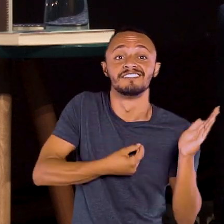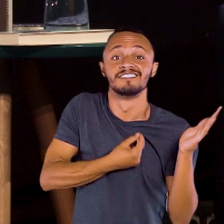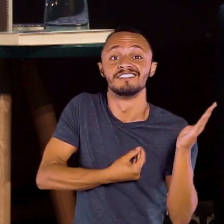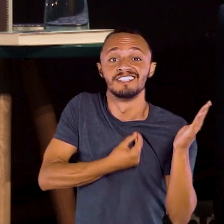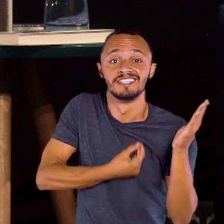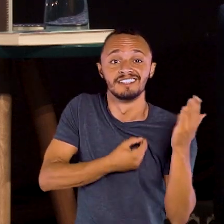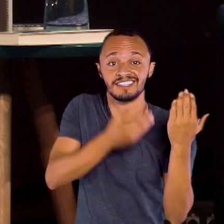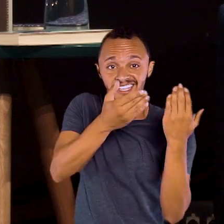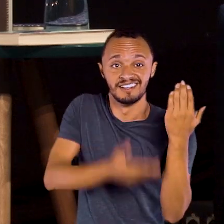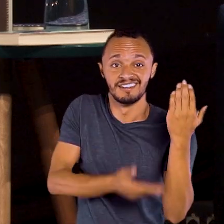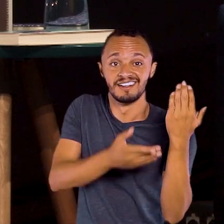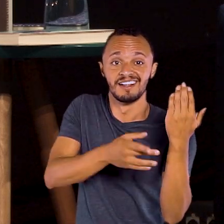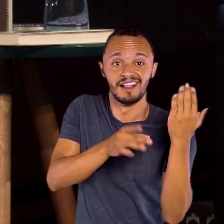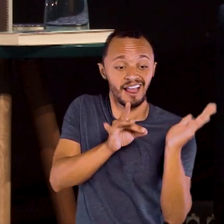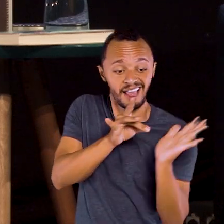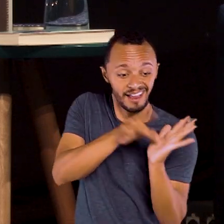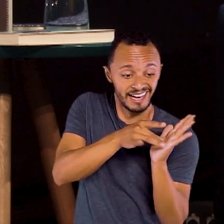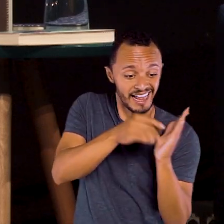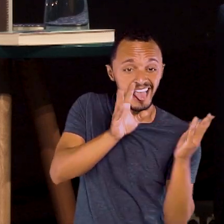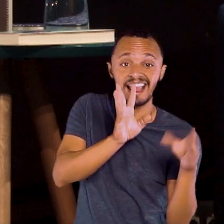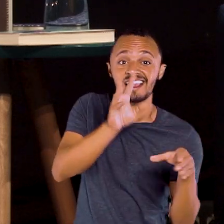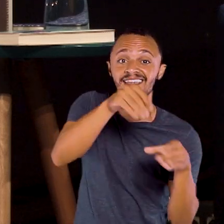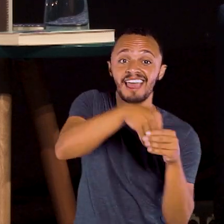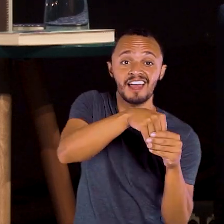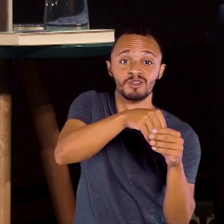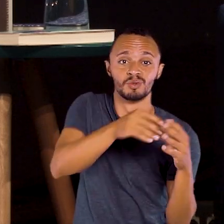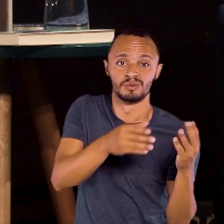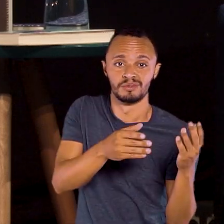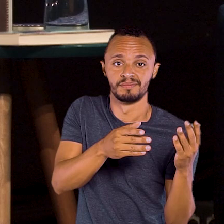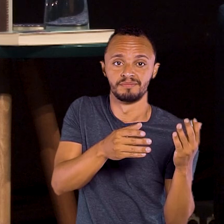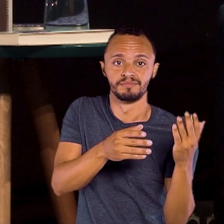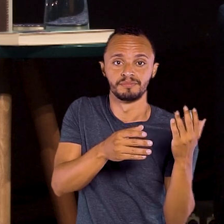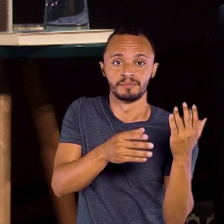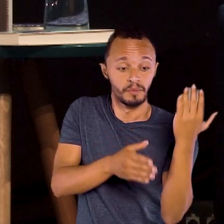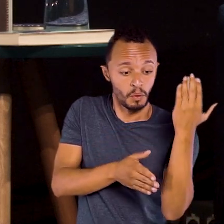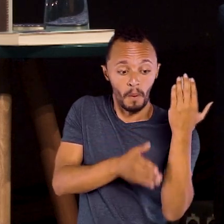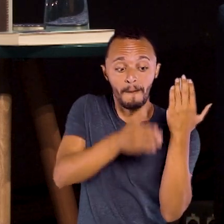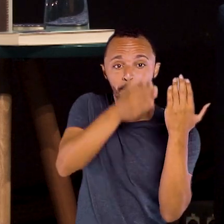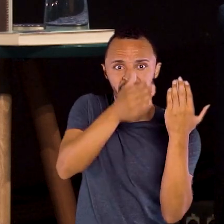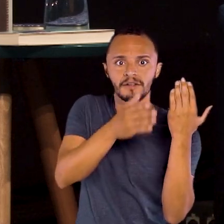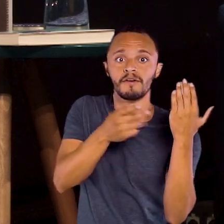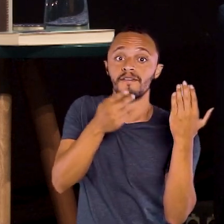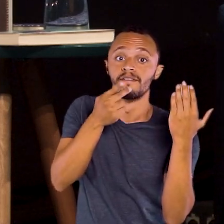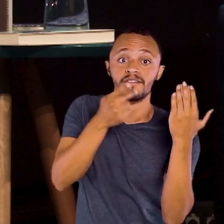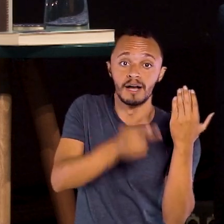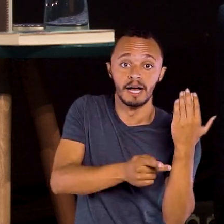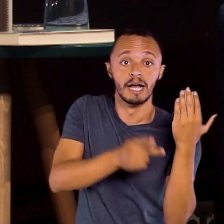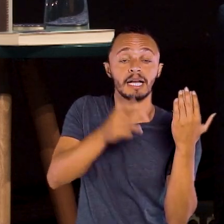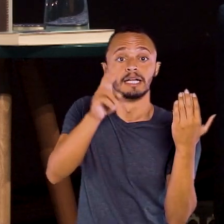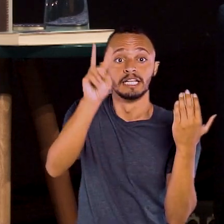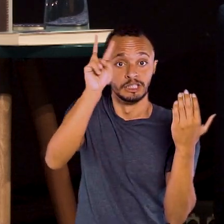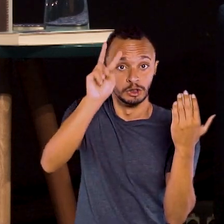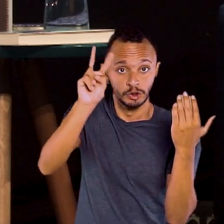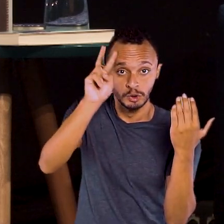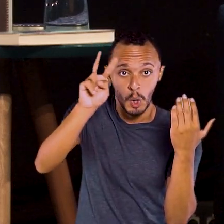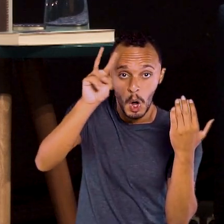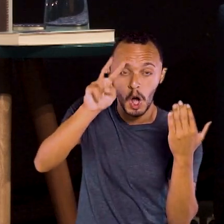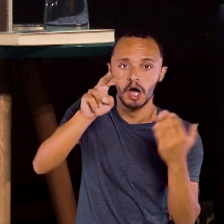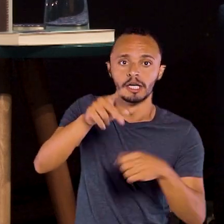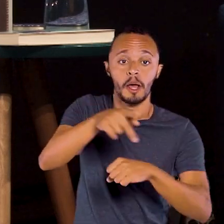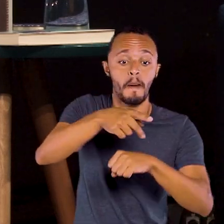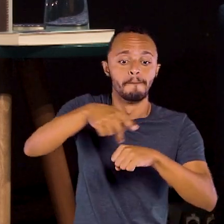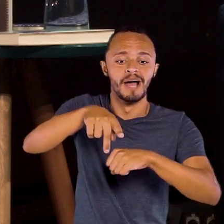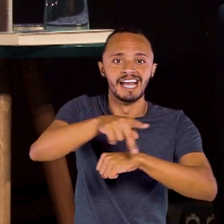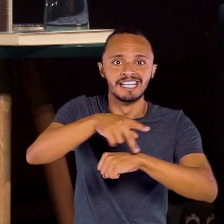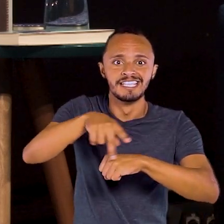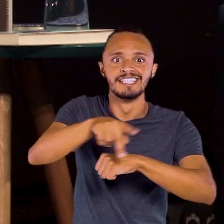percebi é isso, né, que esse prédio fala por todos os seus moradores, conta a história de um país, conta a história de uma